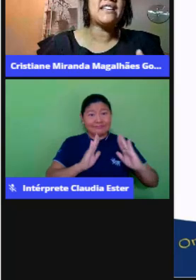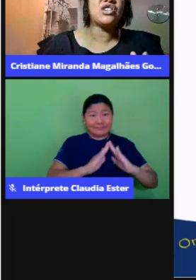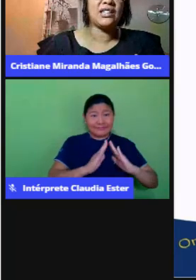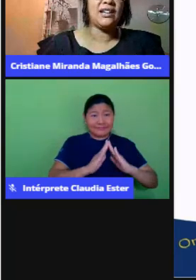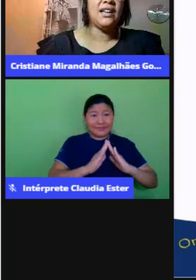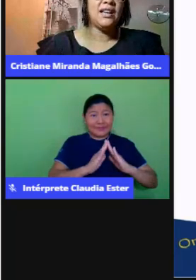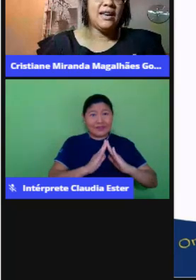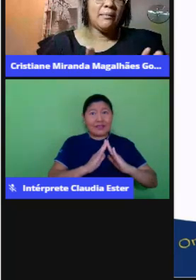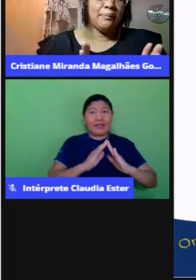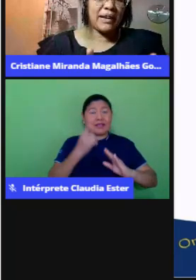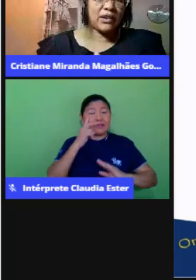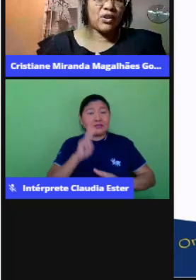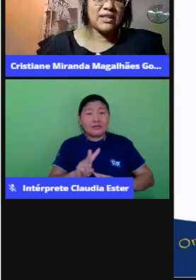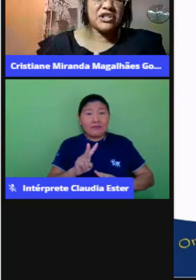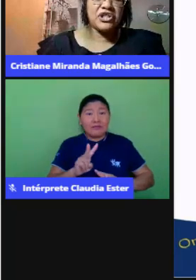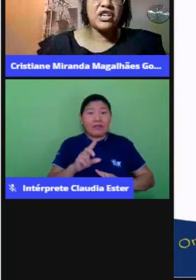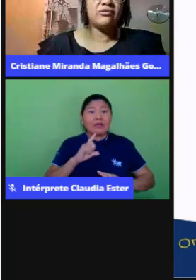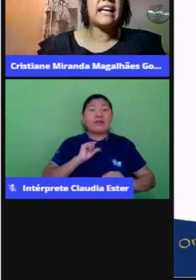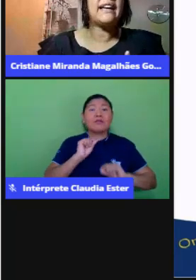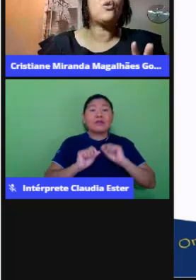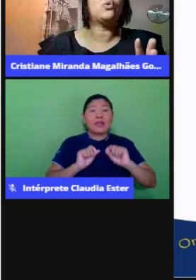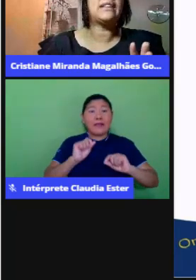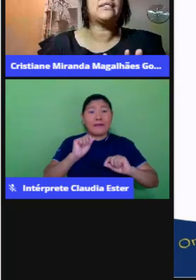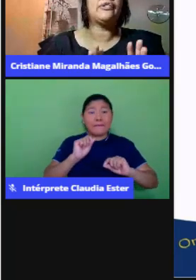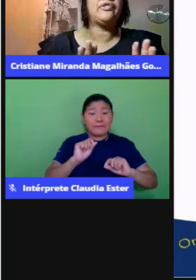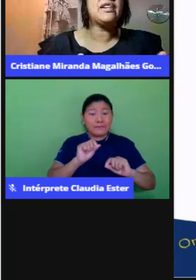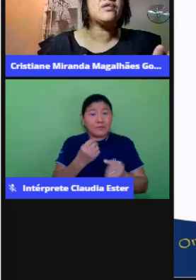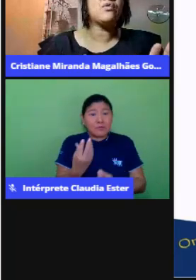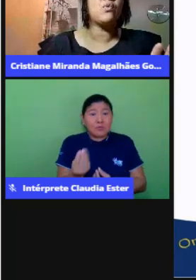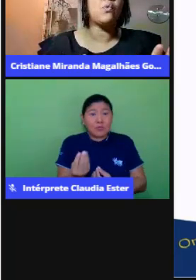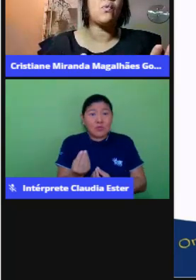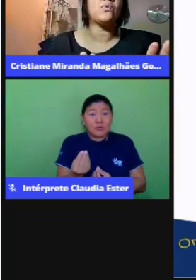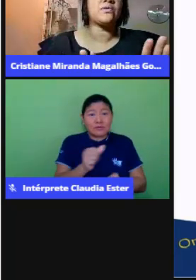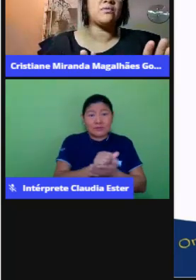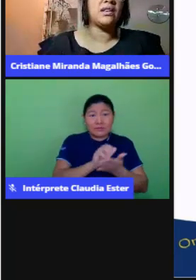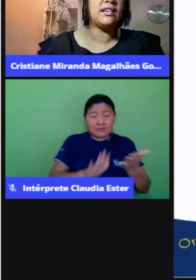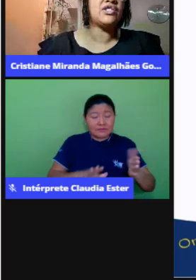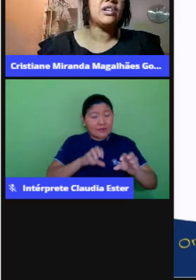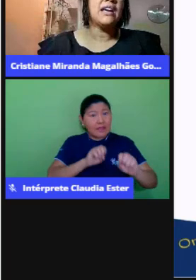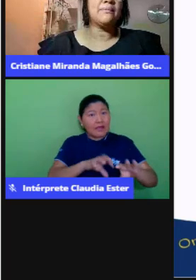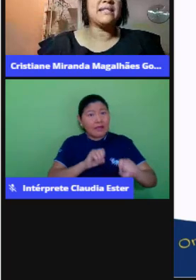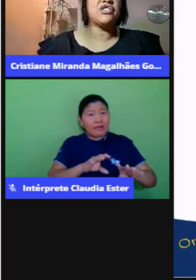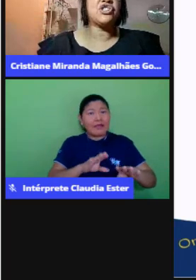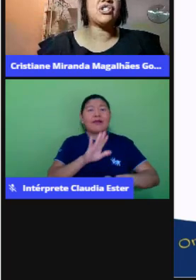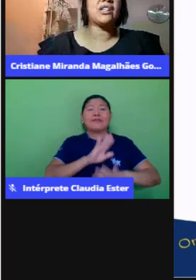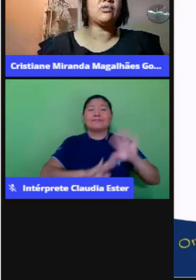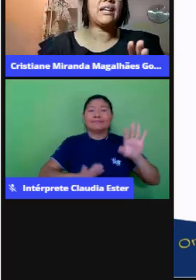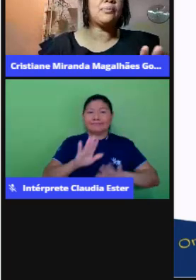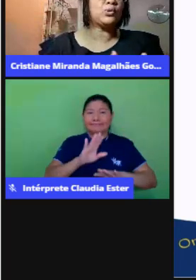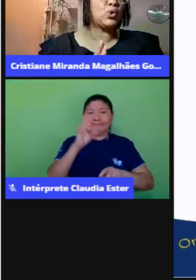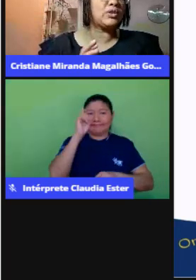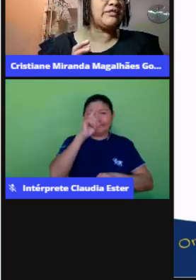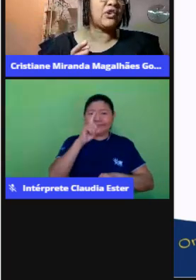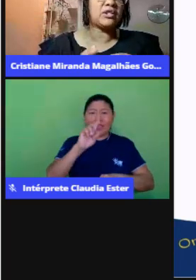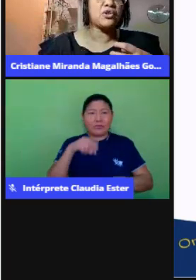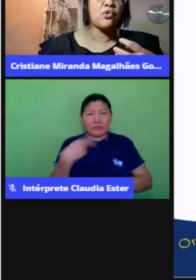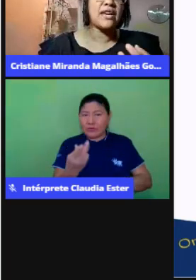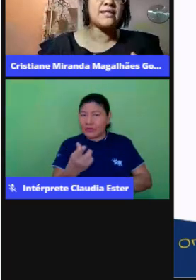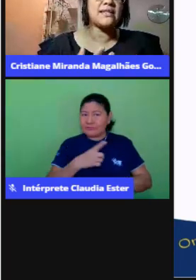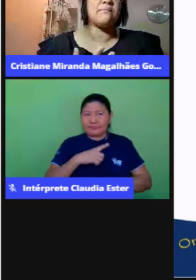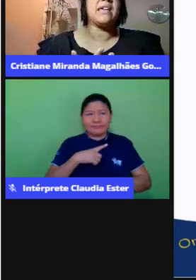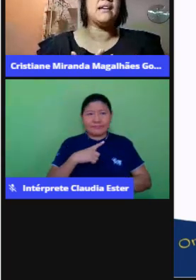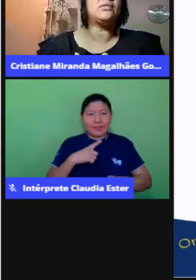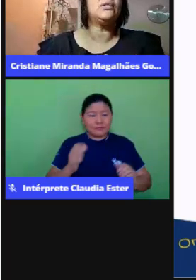mais nítida para nós. A gente não está em contato físico com um estudante, mas a gente está o tempo todo em volta